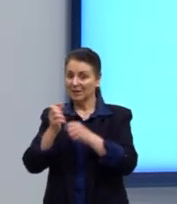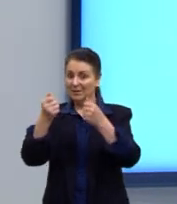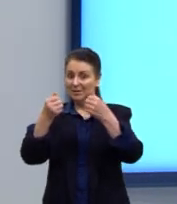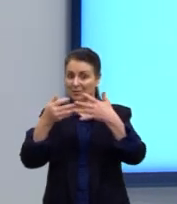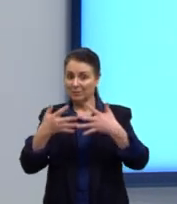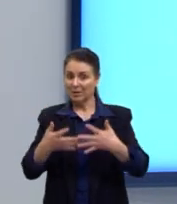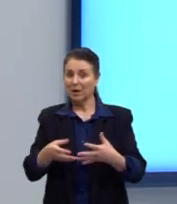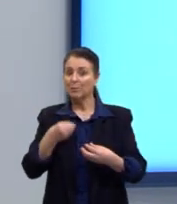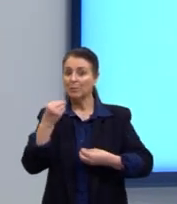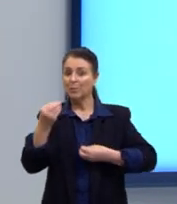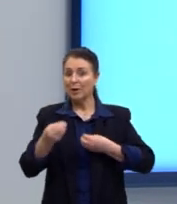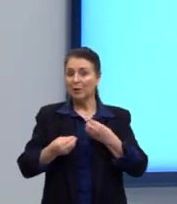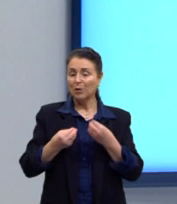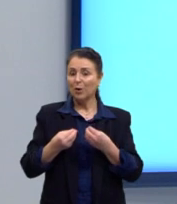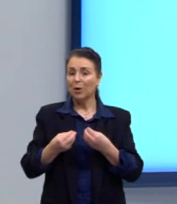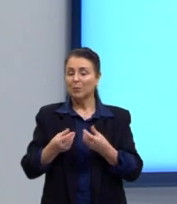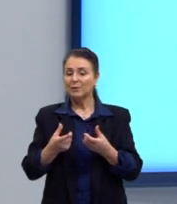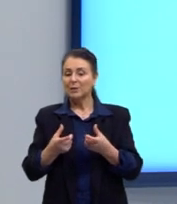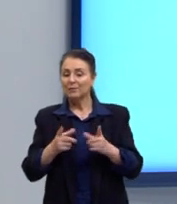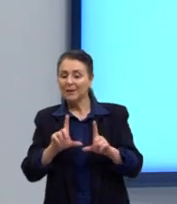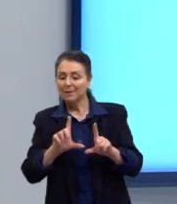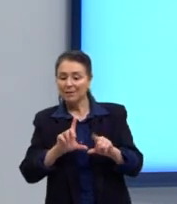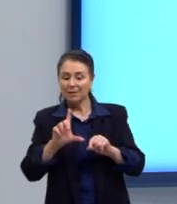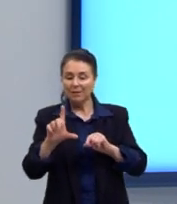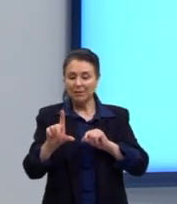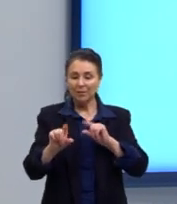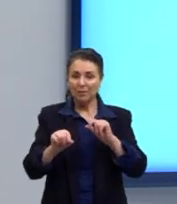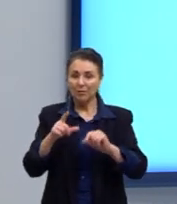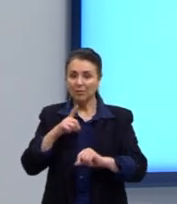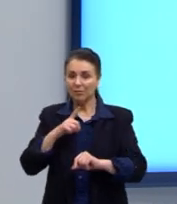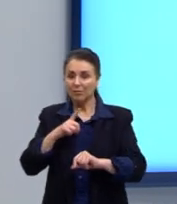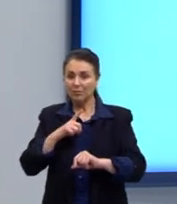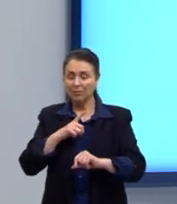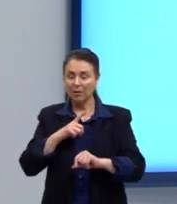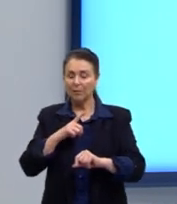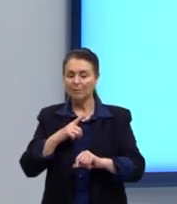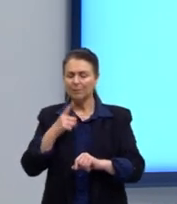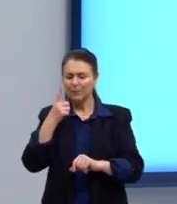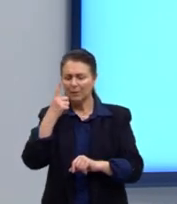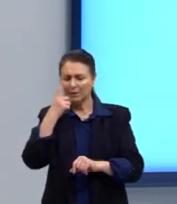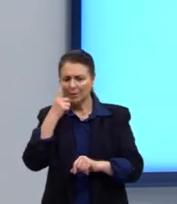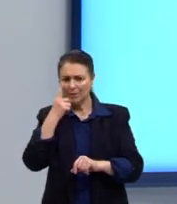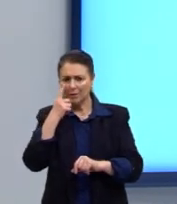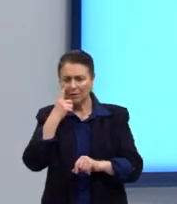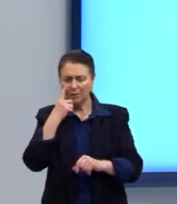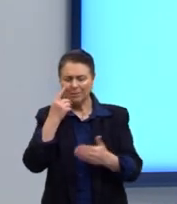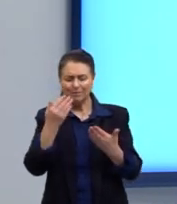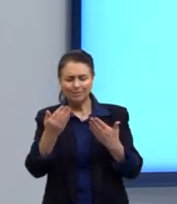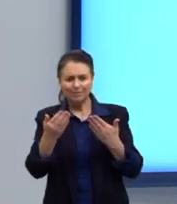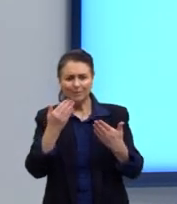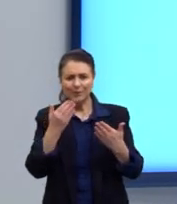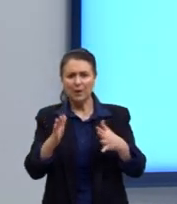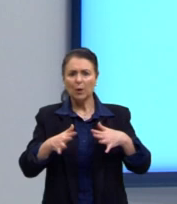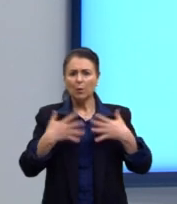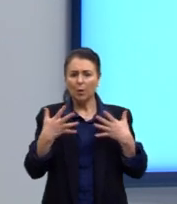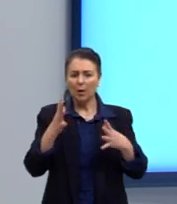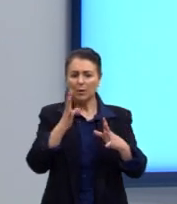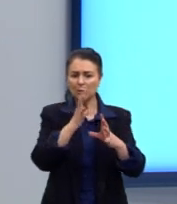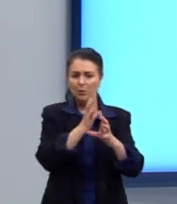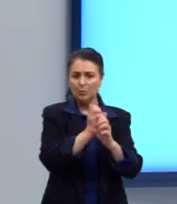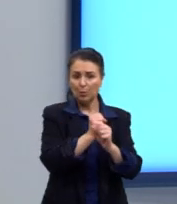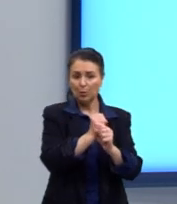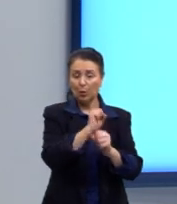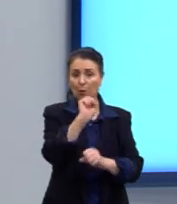chegaria na resposta testando as opções né dadas para verificar qual delas e apresentar uma soma de